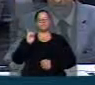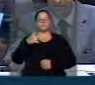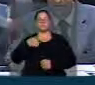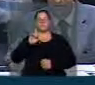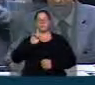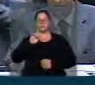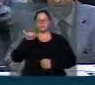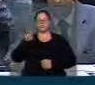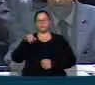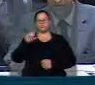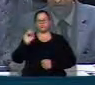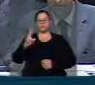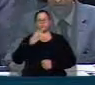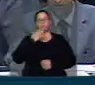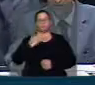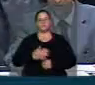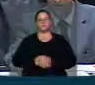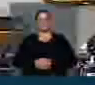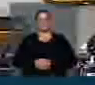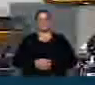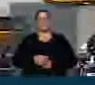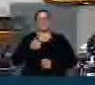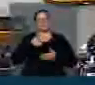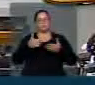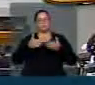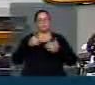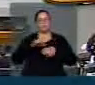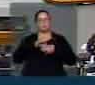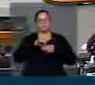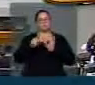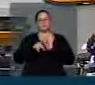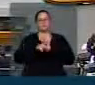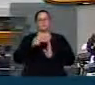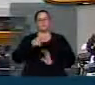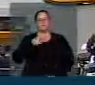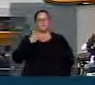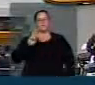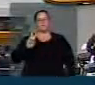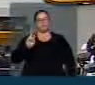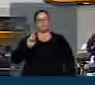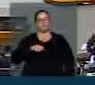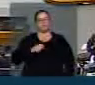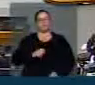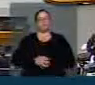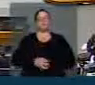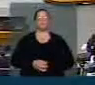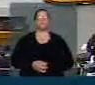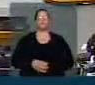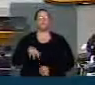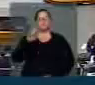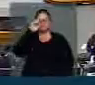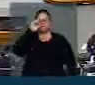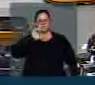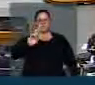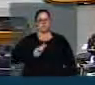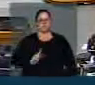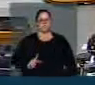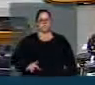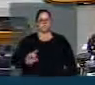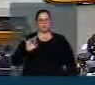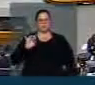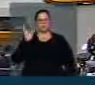solicitado. Após o deputado Eurico Júnior, peço como líder do Partido Verde, senhor presidente, a palavra. Bem, tem preferência. Senhor presidente, só para fazer aqui